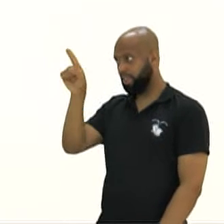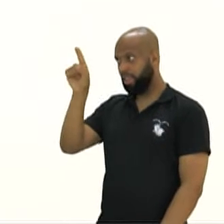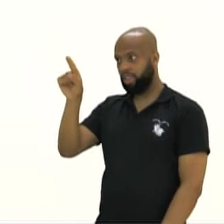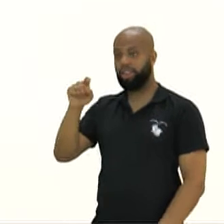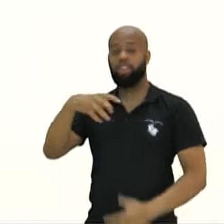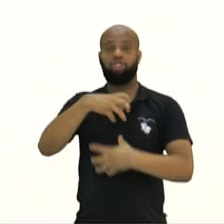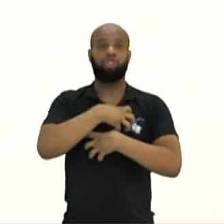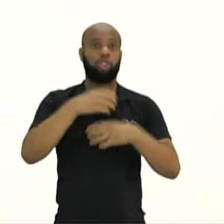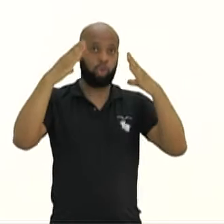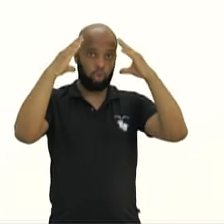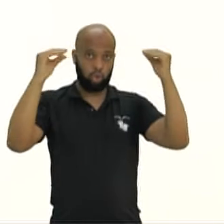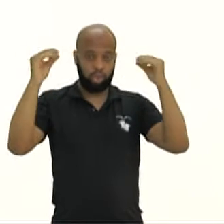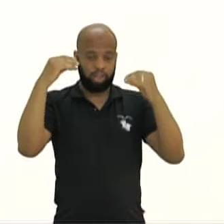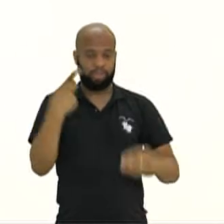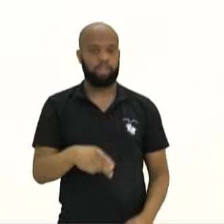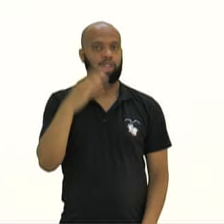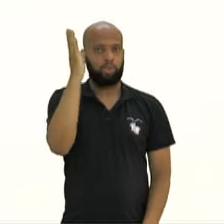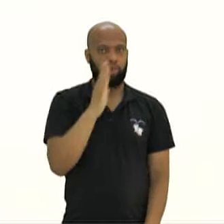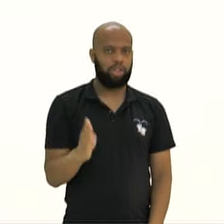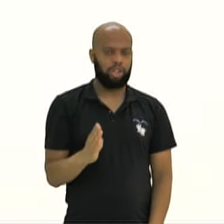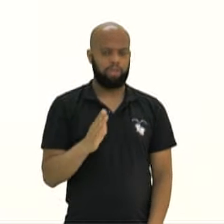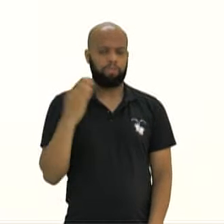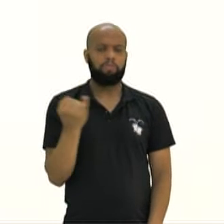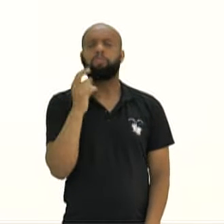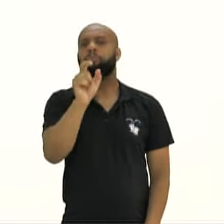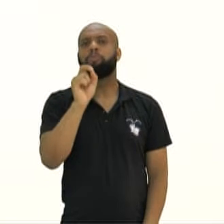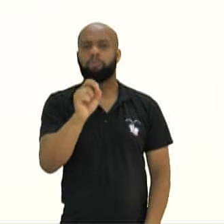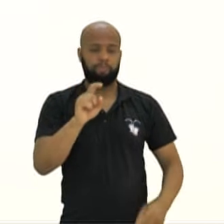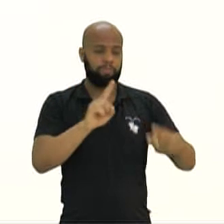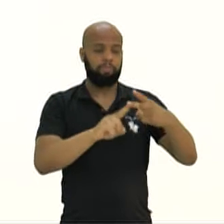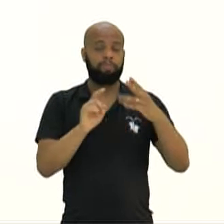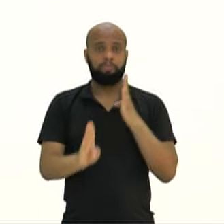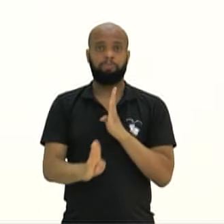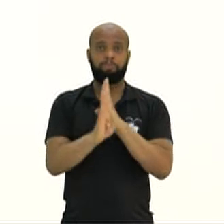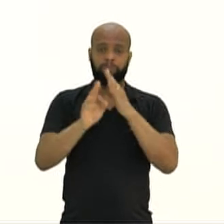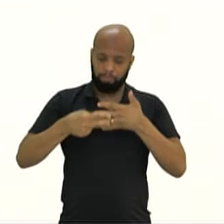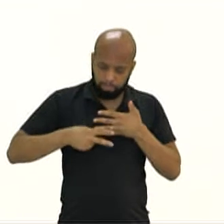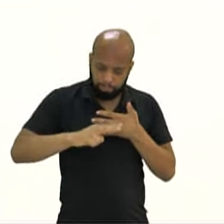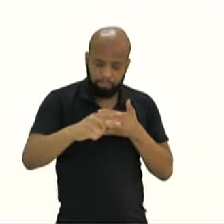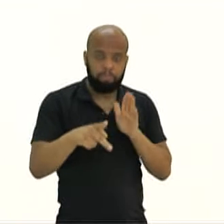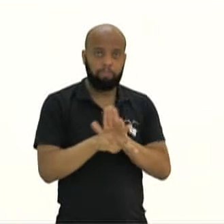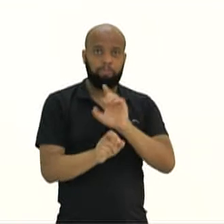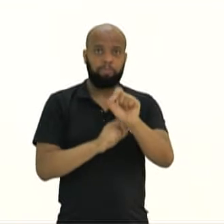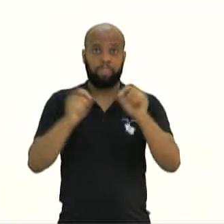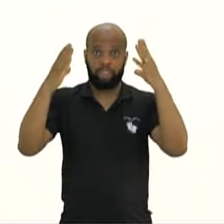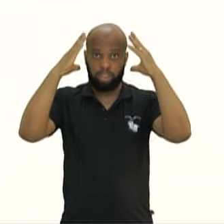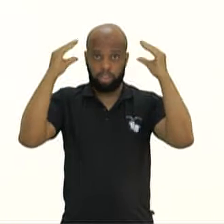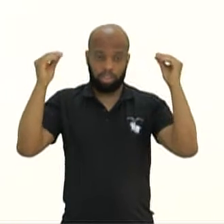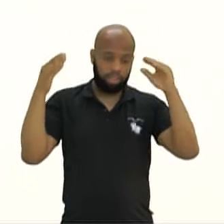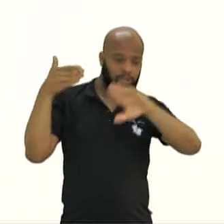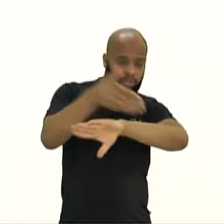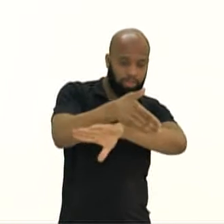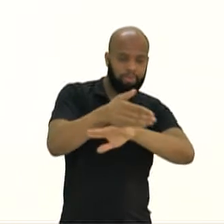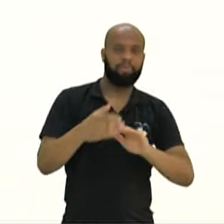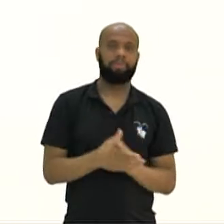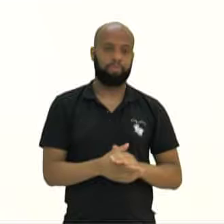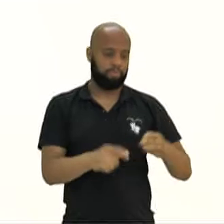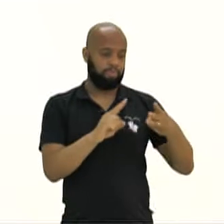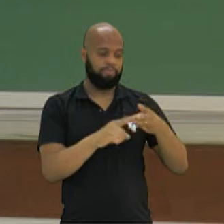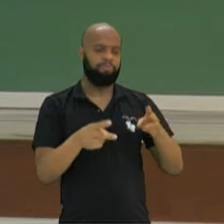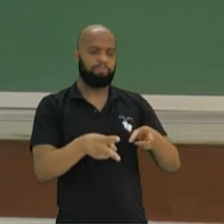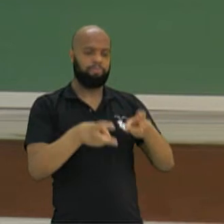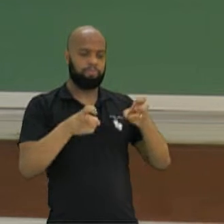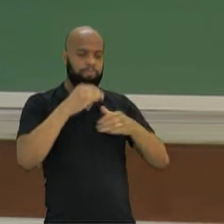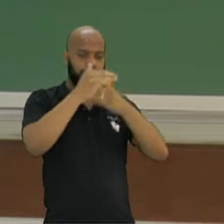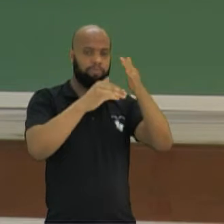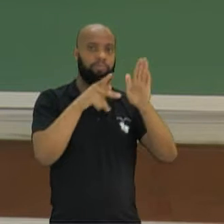presença holandesa no Brasil. Vamos também identificar as principais consequências das invasões holandesas. E reconhecer o